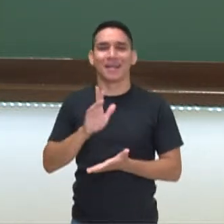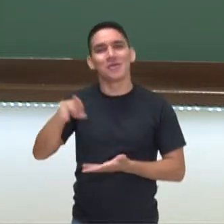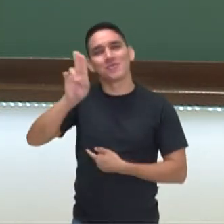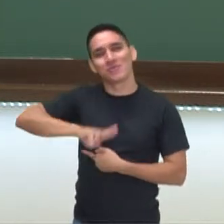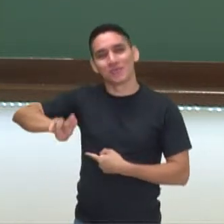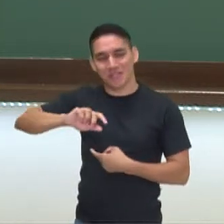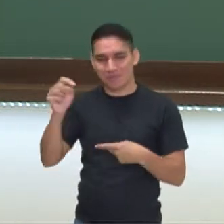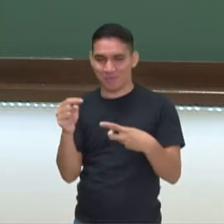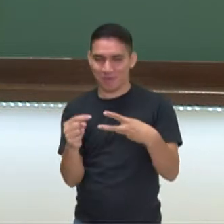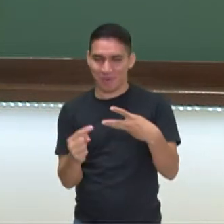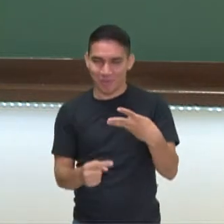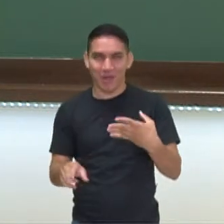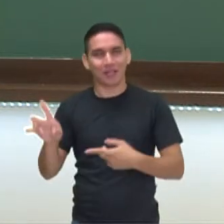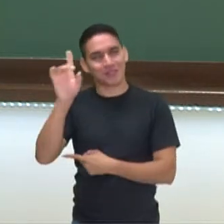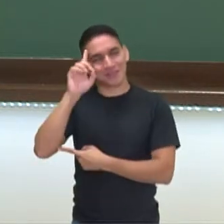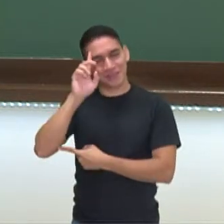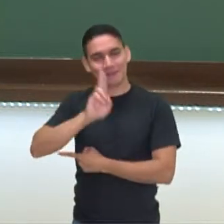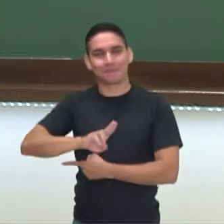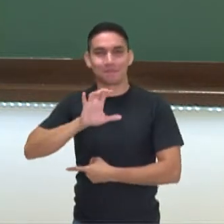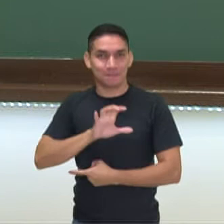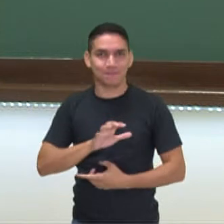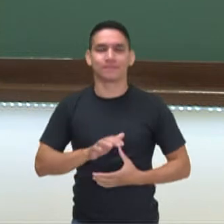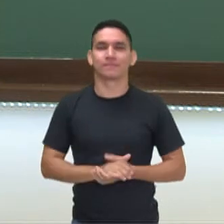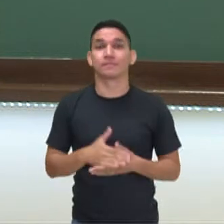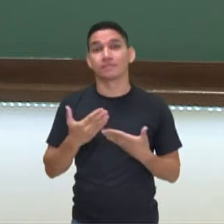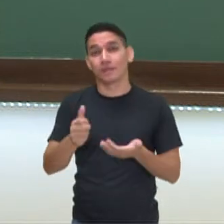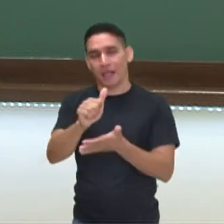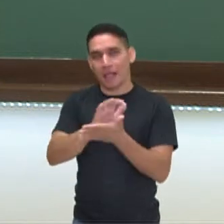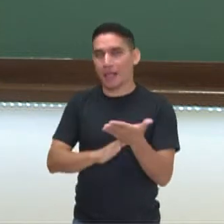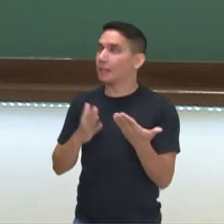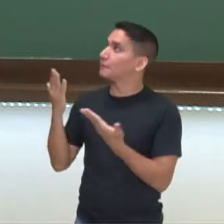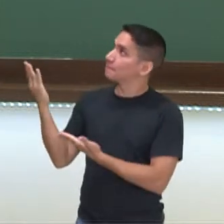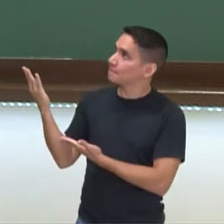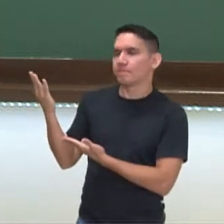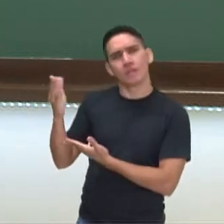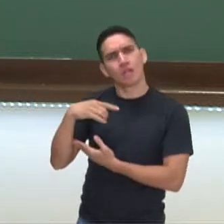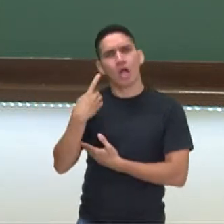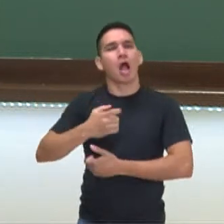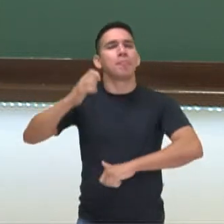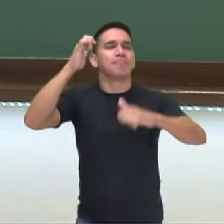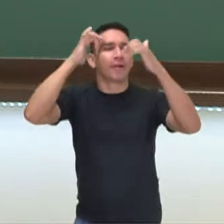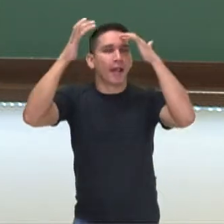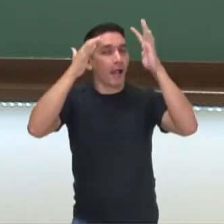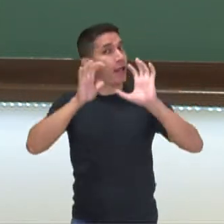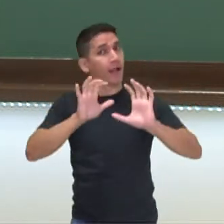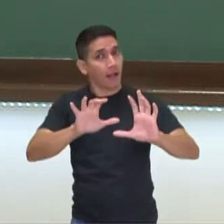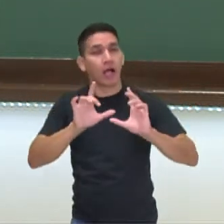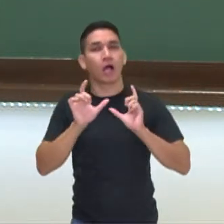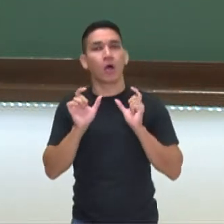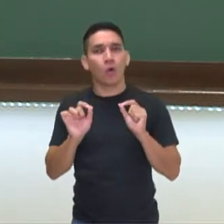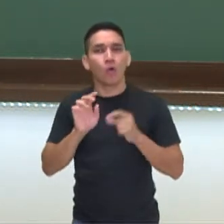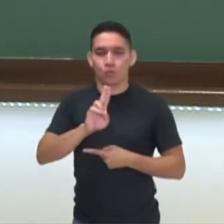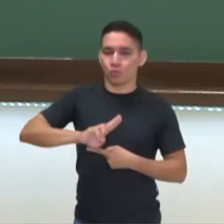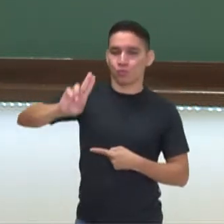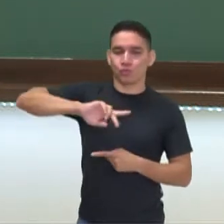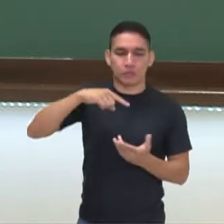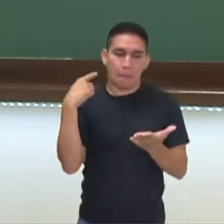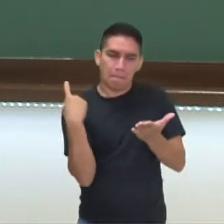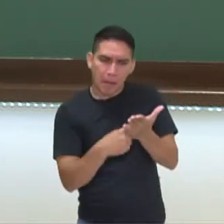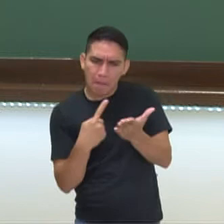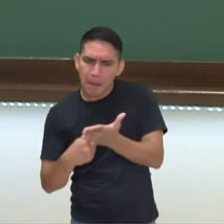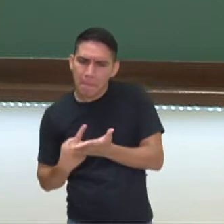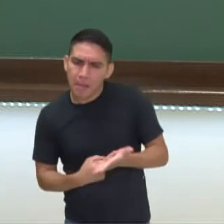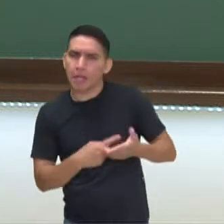utiliza no nosso dia a dia, Então, olha aqui uma atividade para a gente pensar essa questão da utilização da agenda,